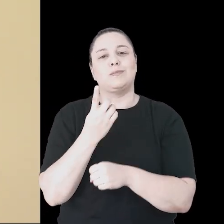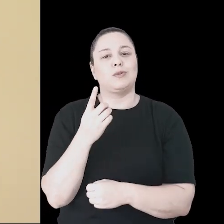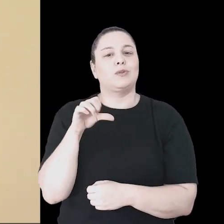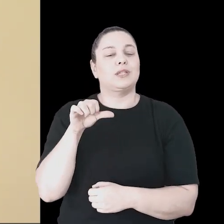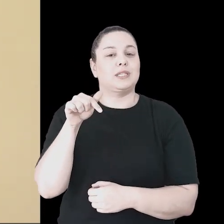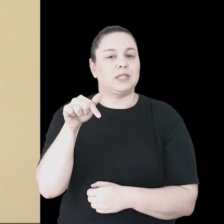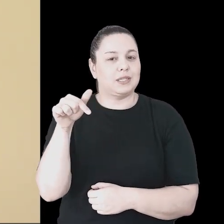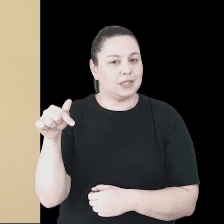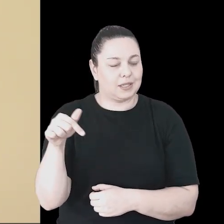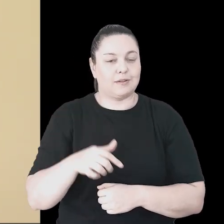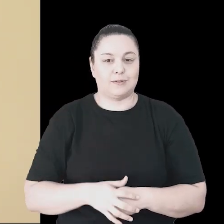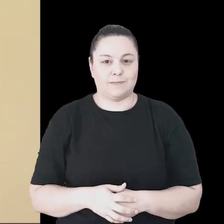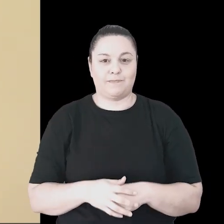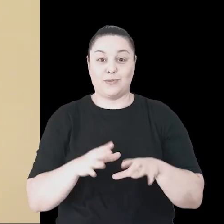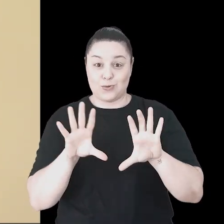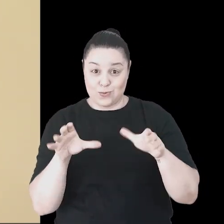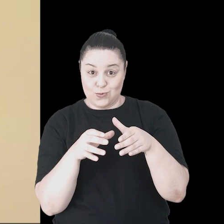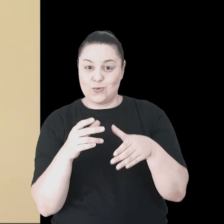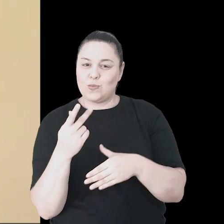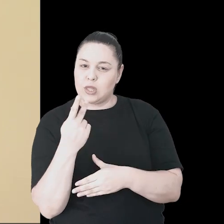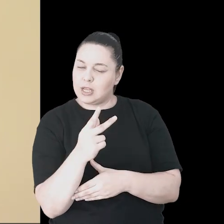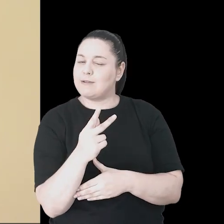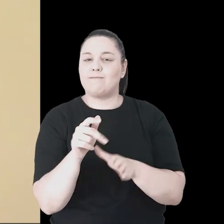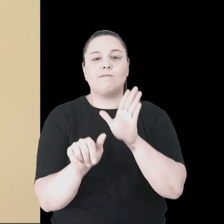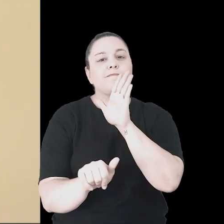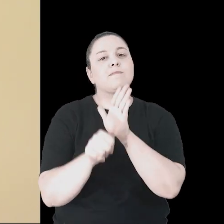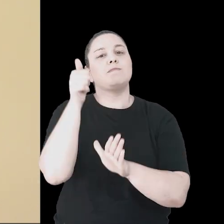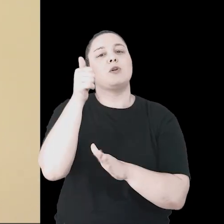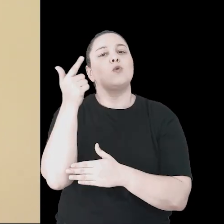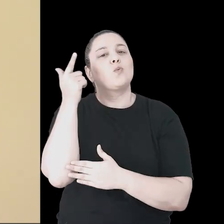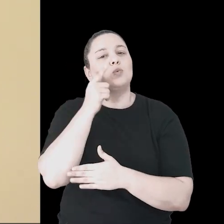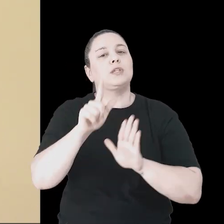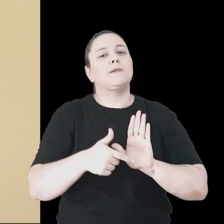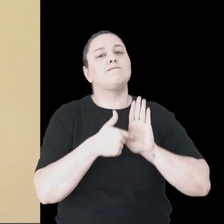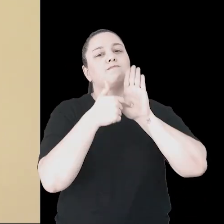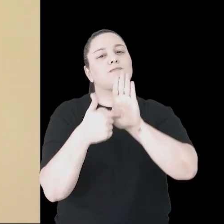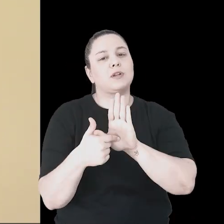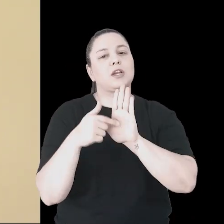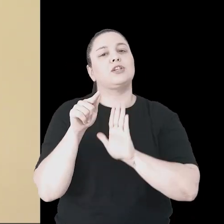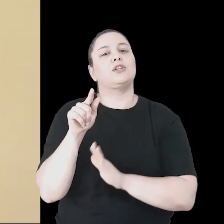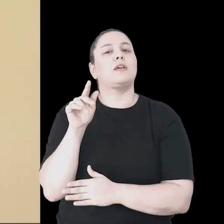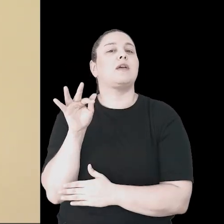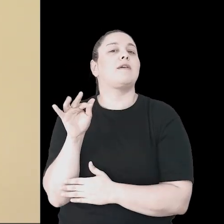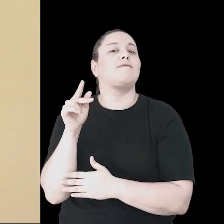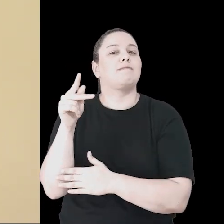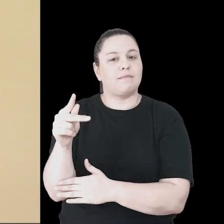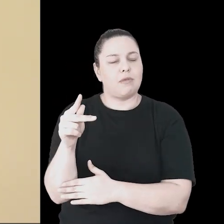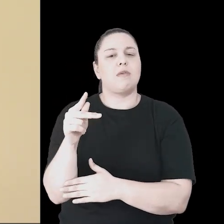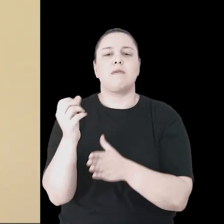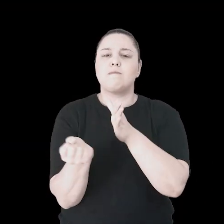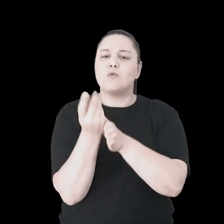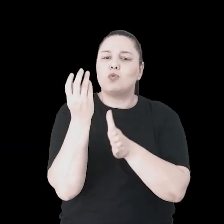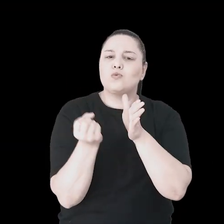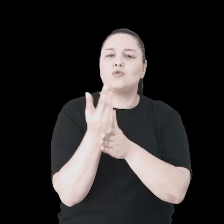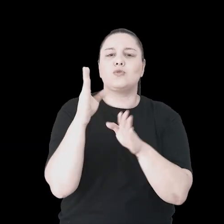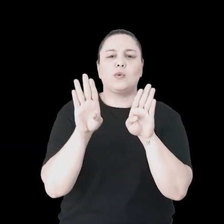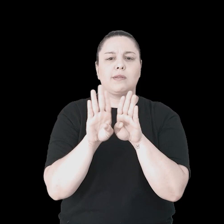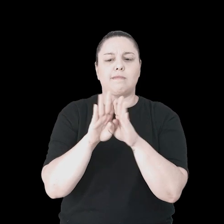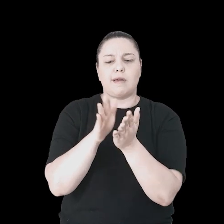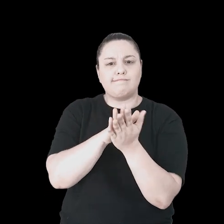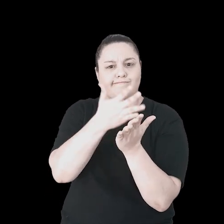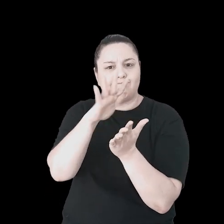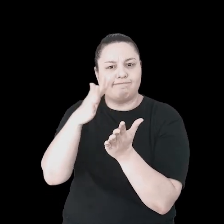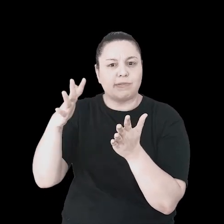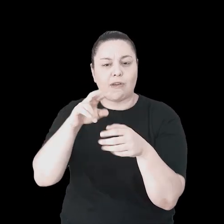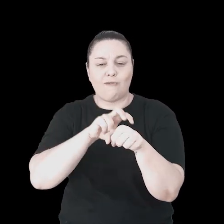em 1977. O grupo de Chalf foi o primeiro a expressar GFP em Escherichia coli